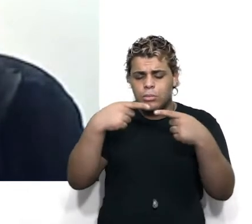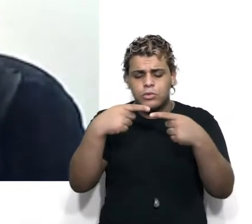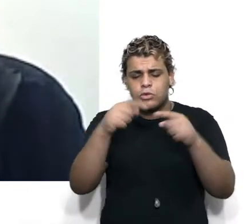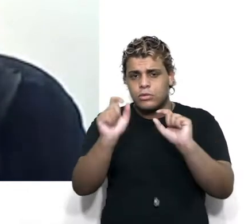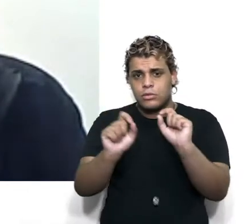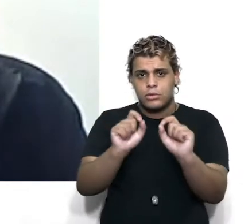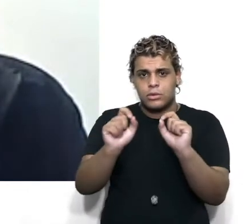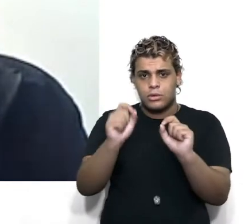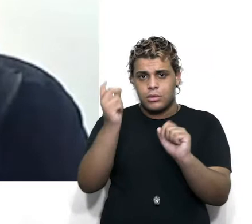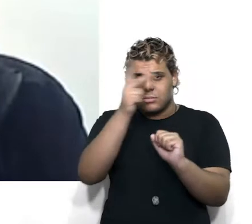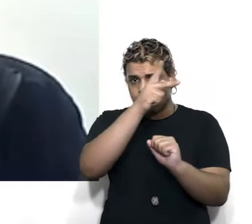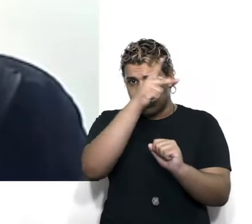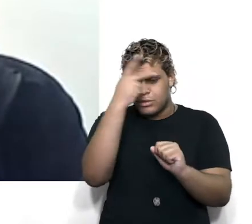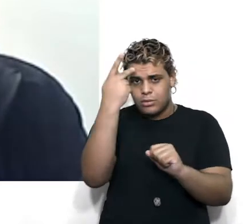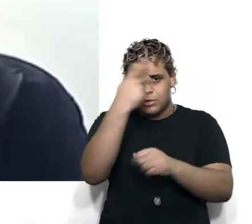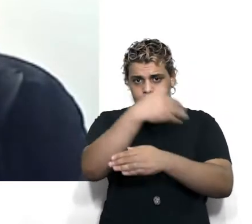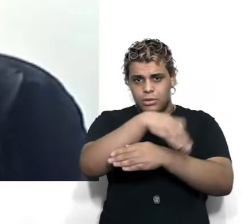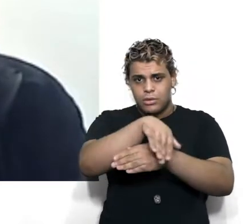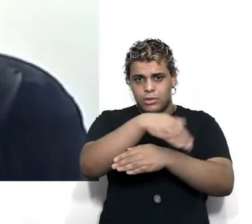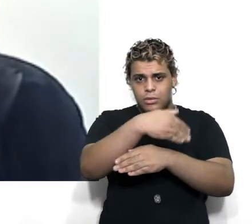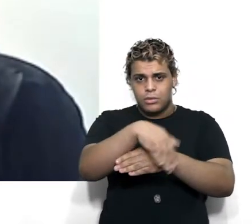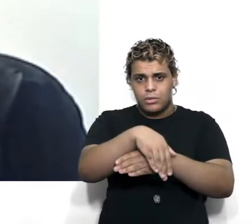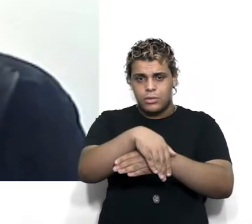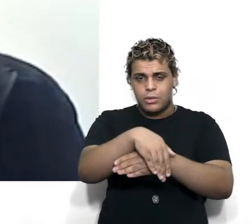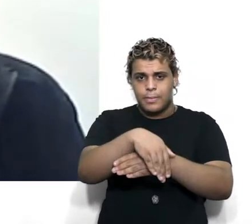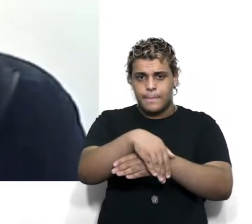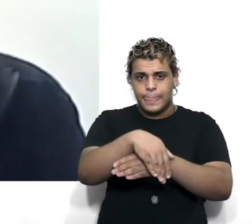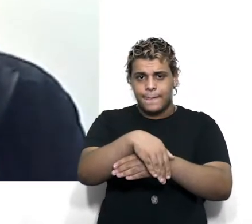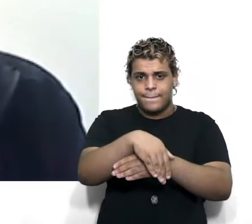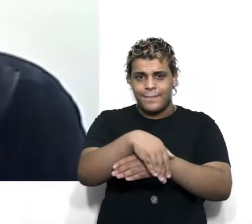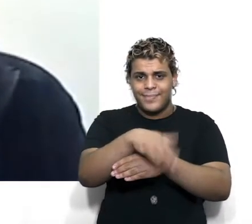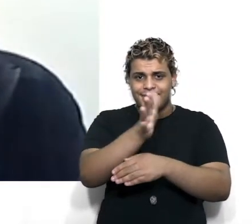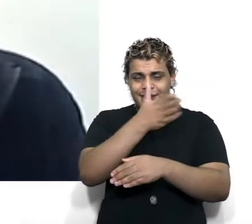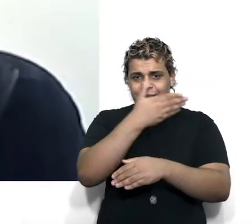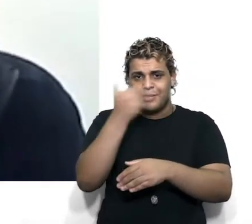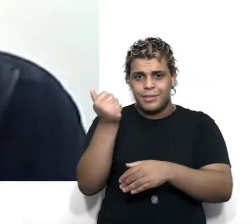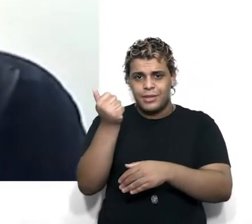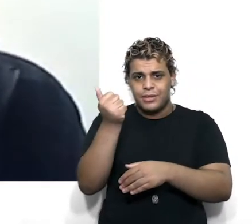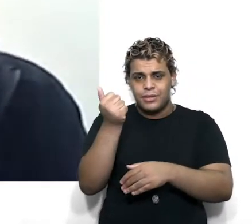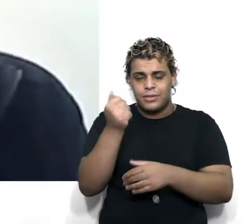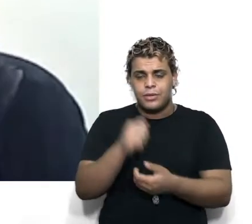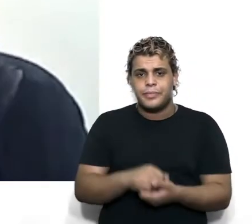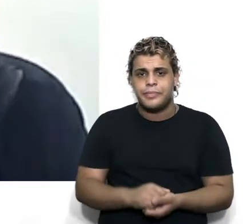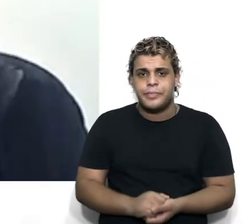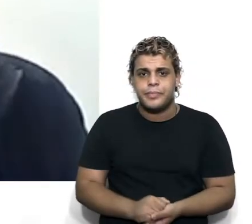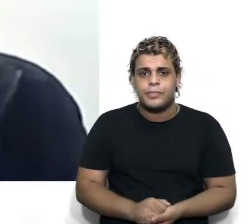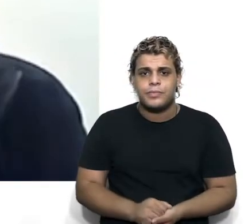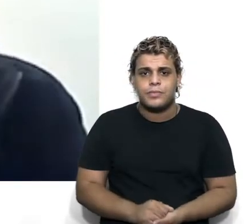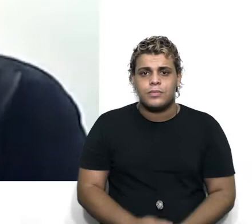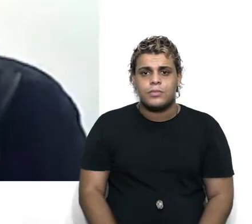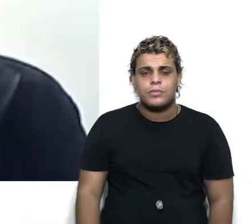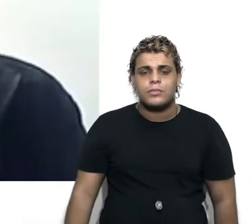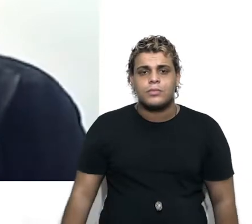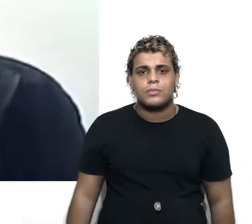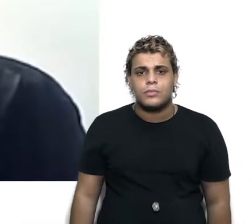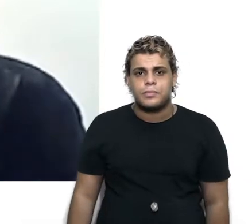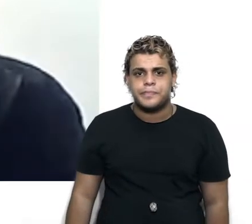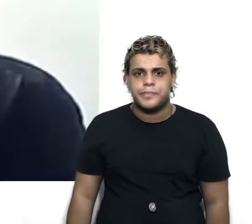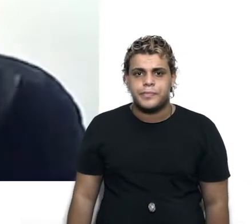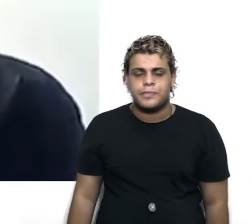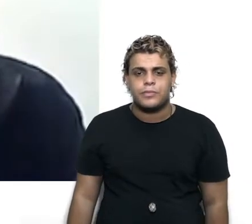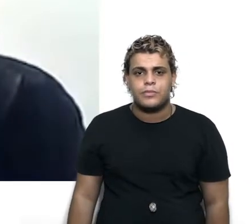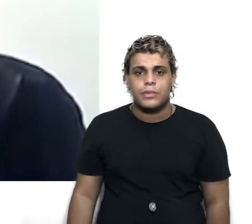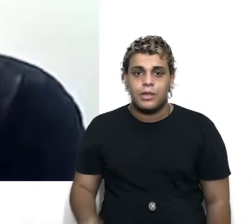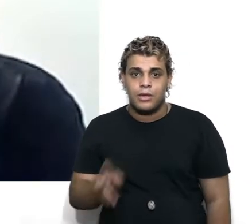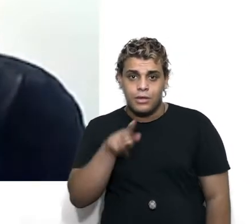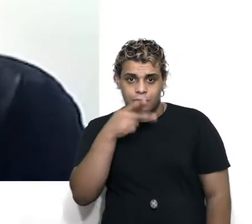rua com os vários ecrãs da televisão, do computador e os queimem simbolicamente, para dizer agora